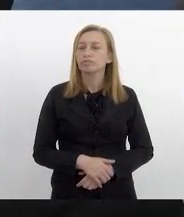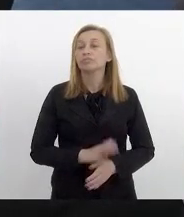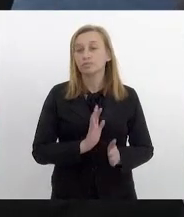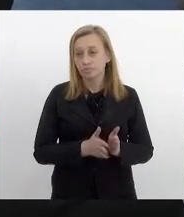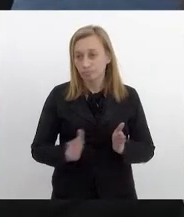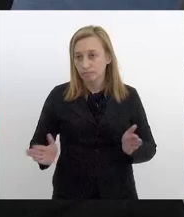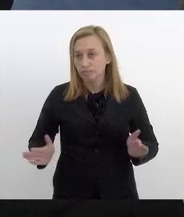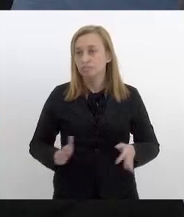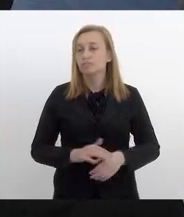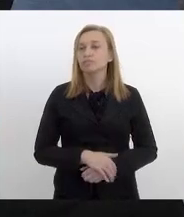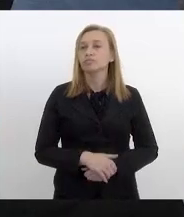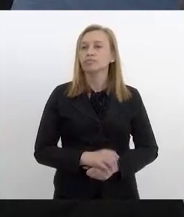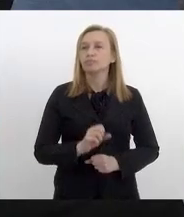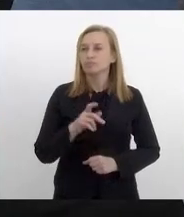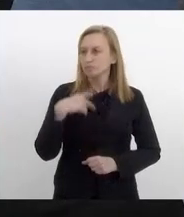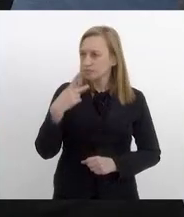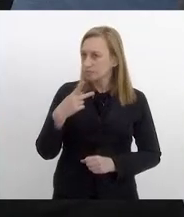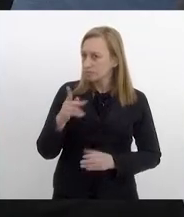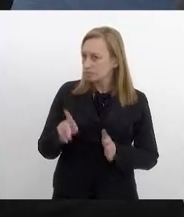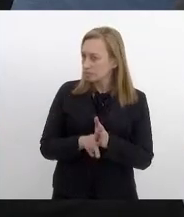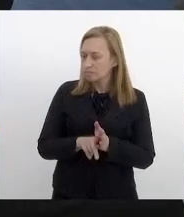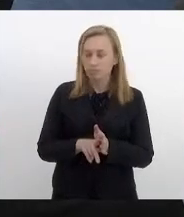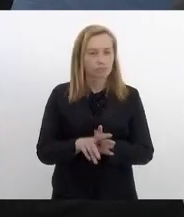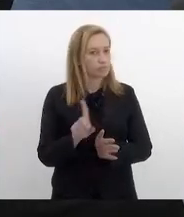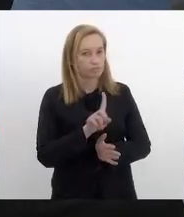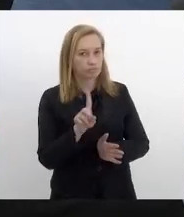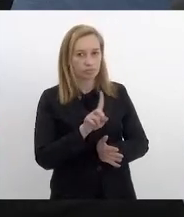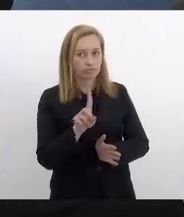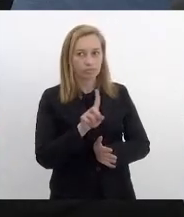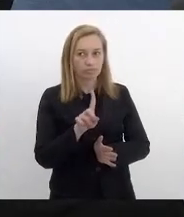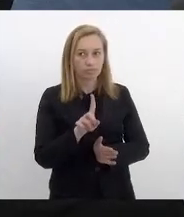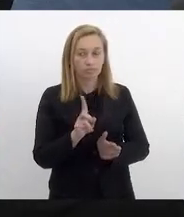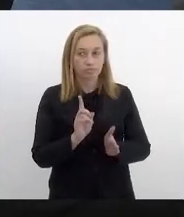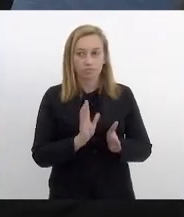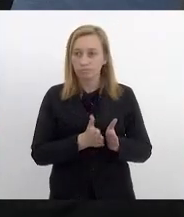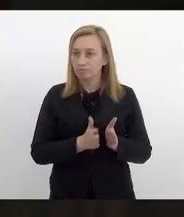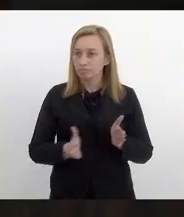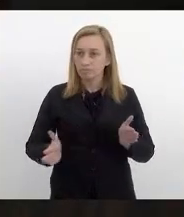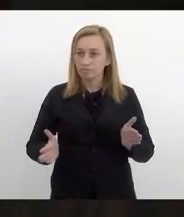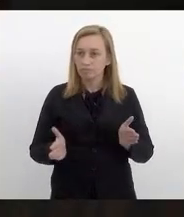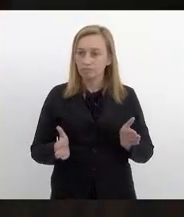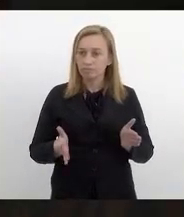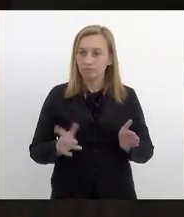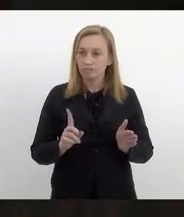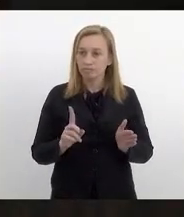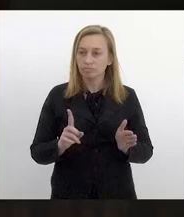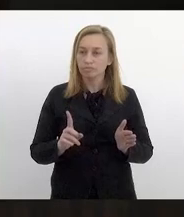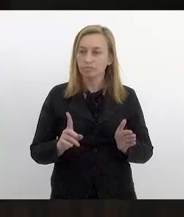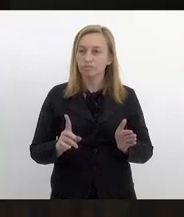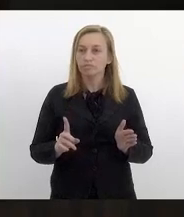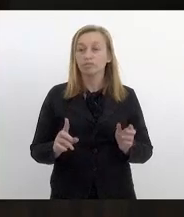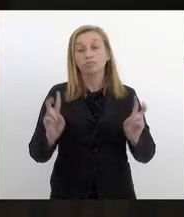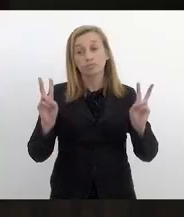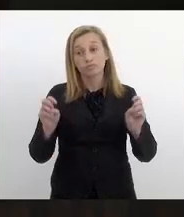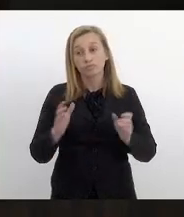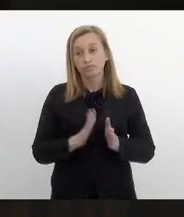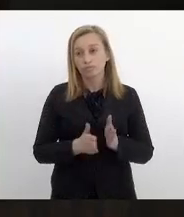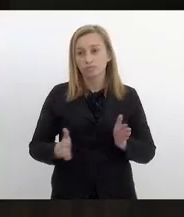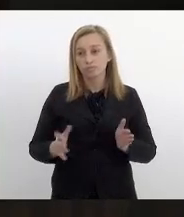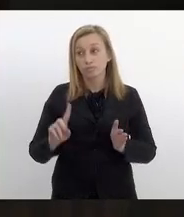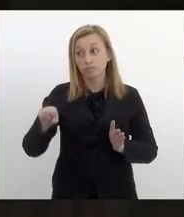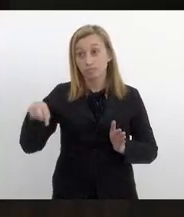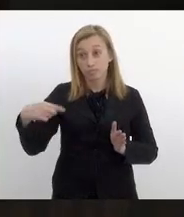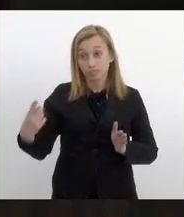Pela ordem. Para falar do projeto? Não. Aqui não é pela ordem. Se for uma questão de ordem, Vossa Excelência terá a palavra